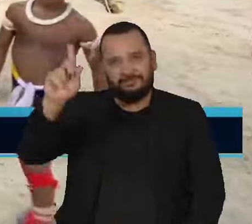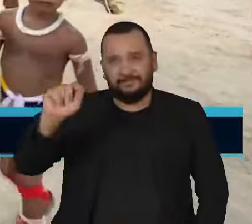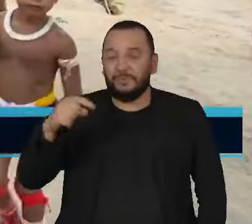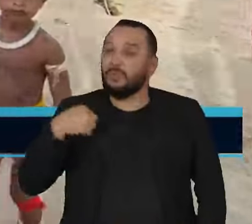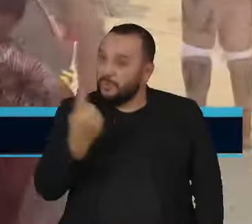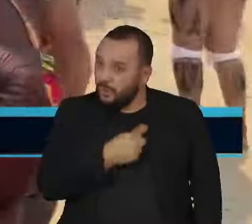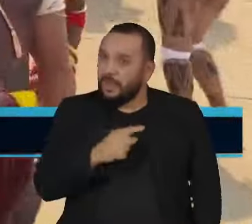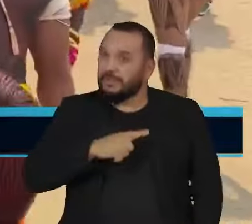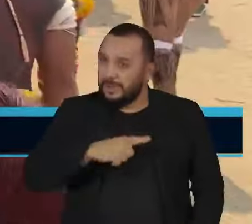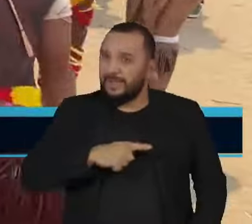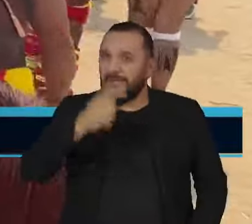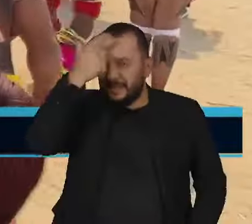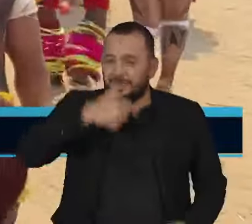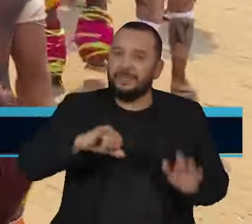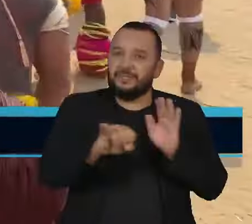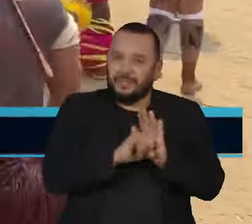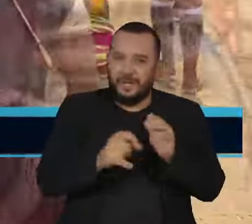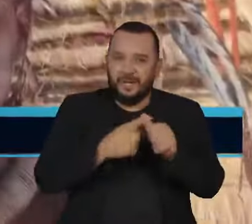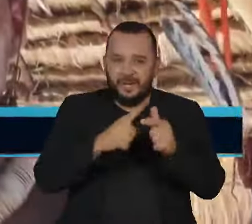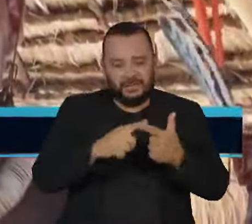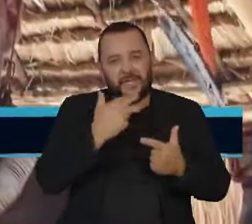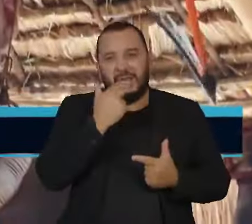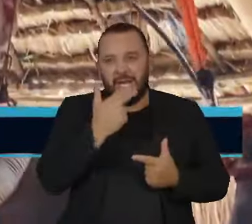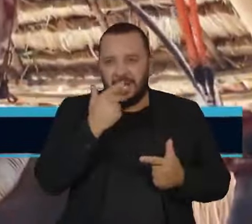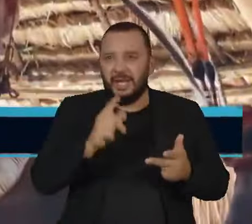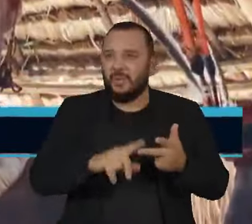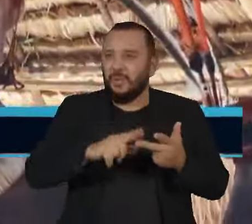nossa língua e pratica a cultura,